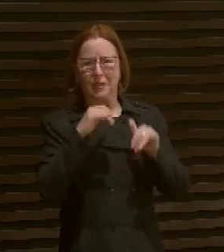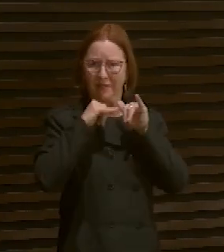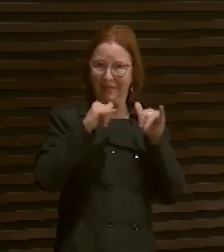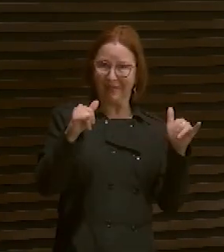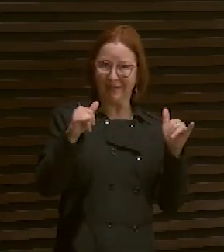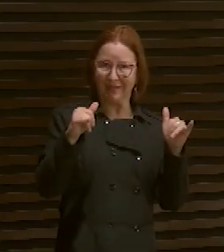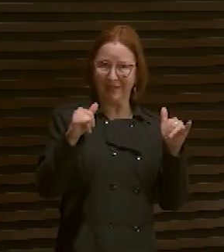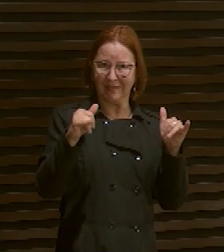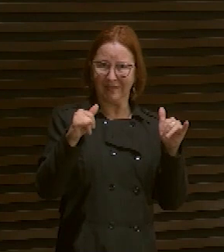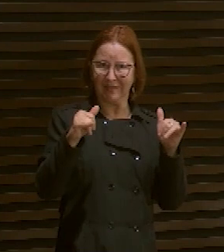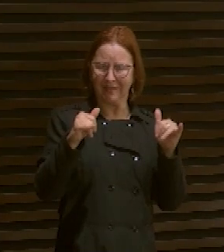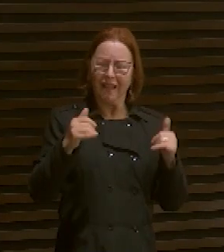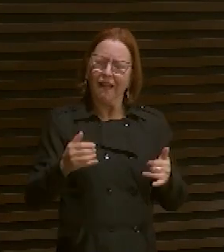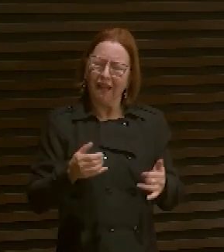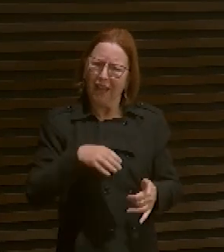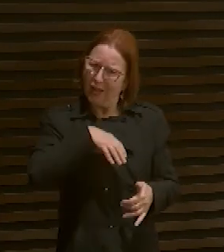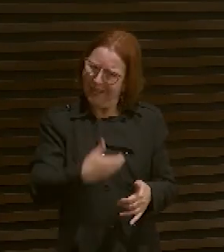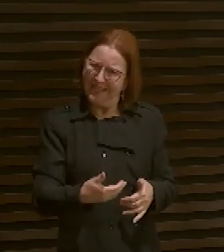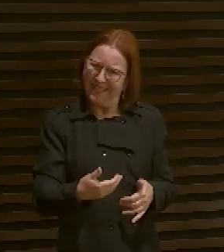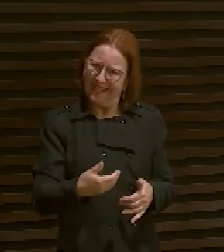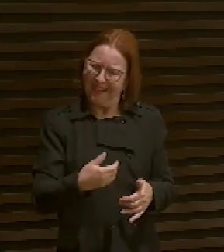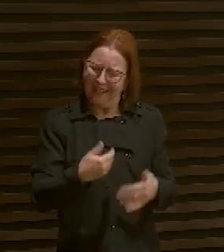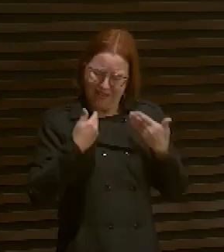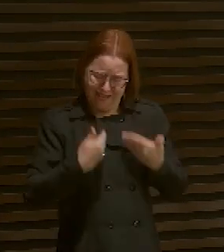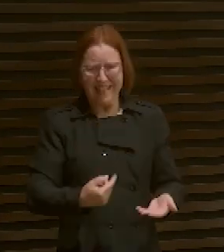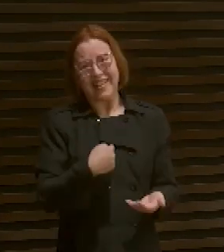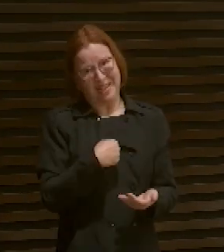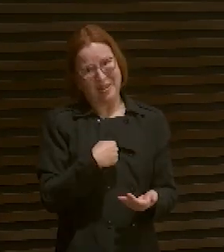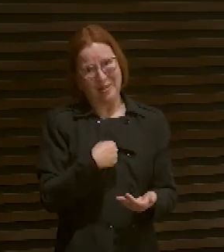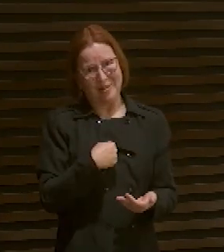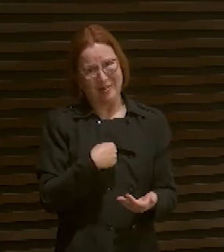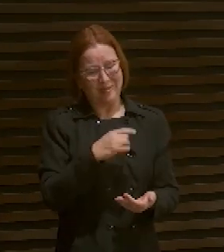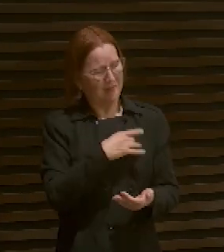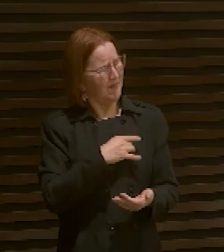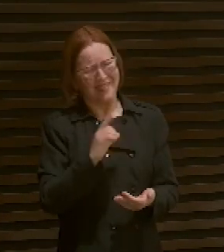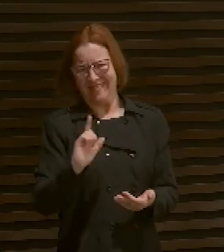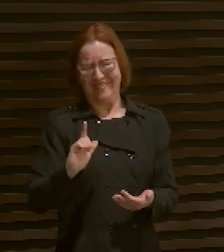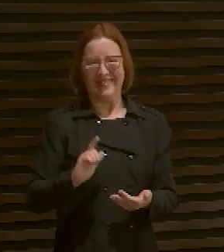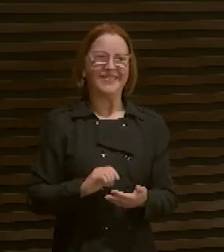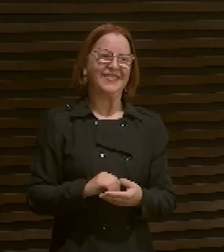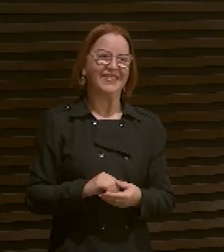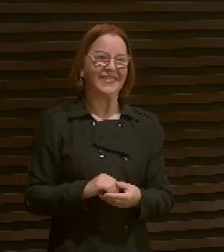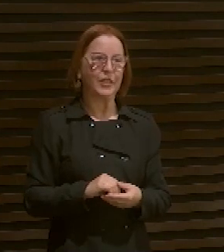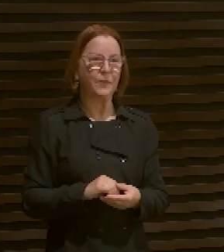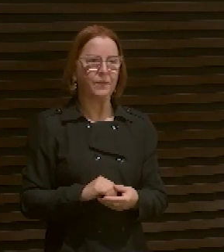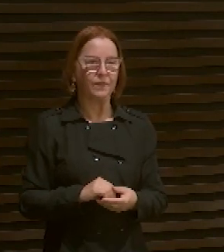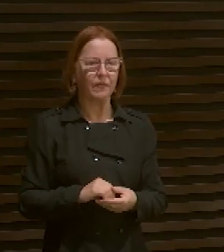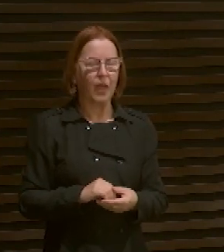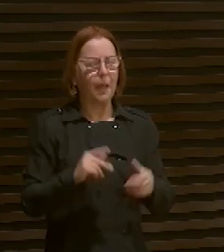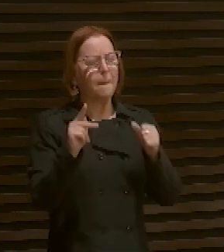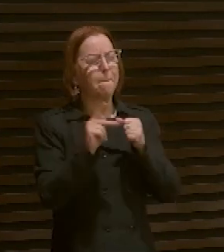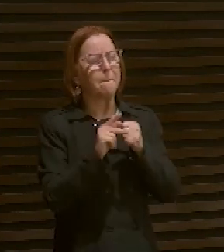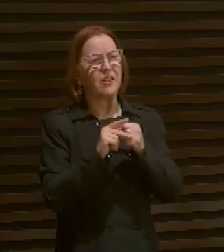disse, tende bom ânimo, sou eu, não temais. Respondendo-lhe Pedro,